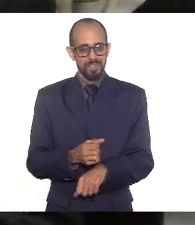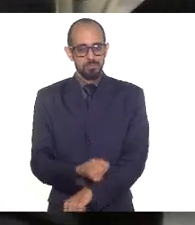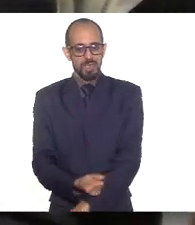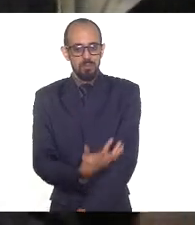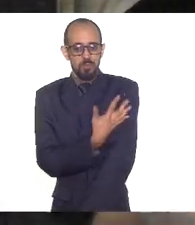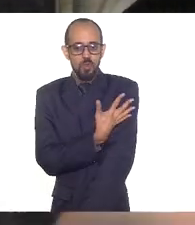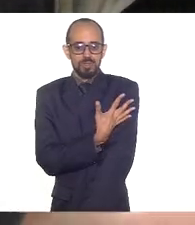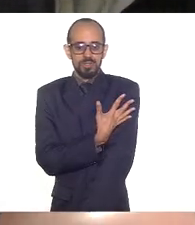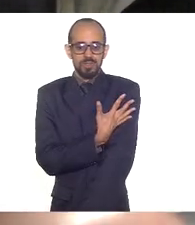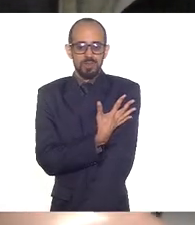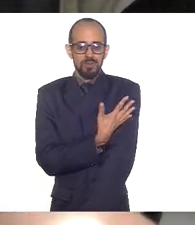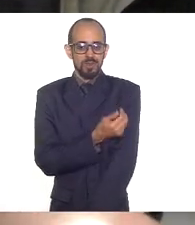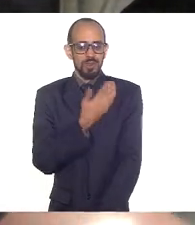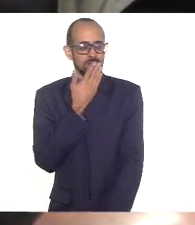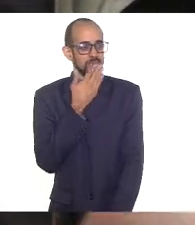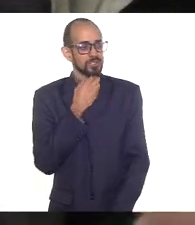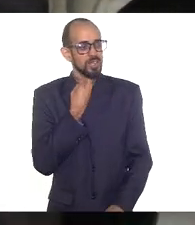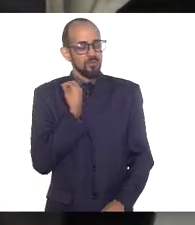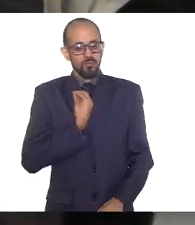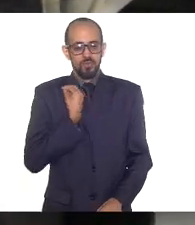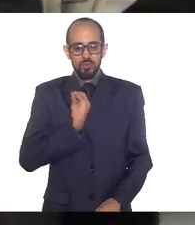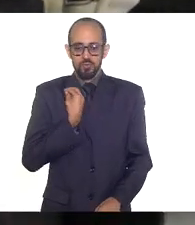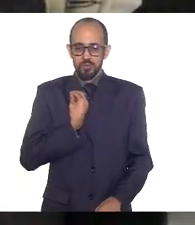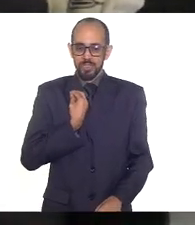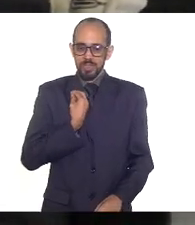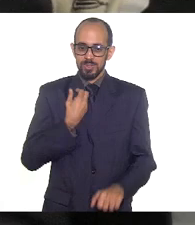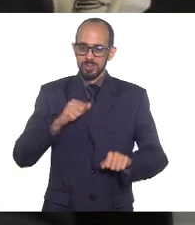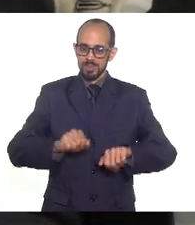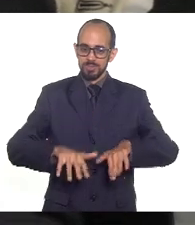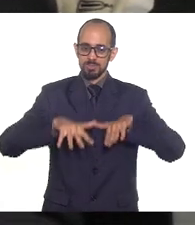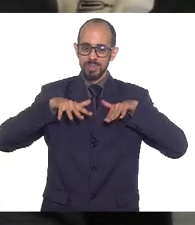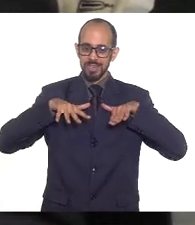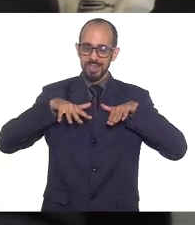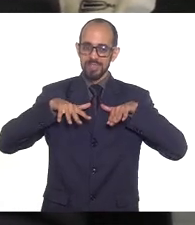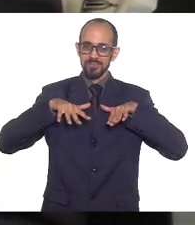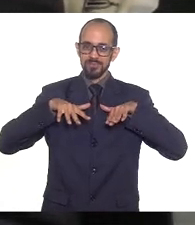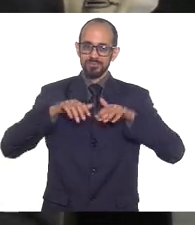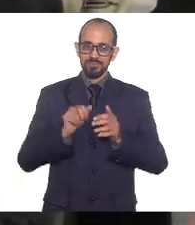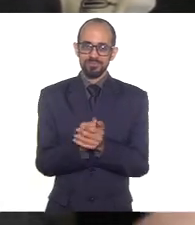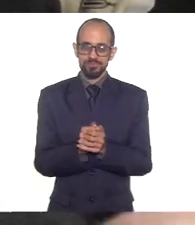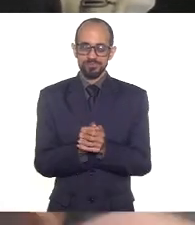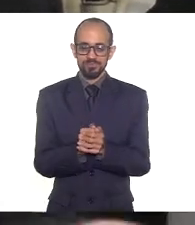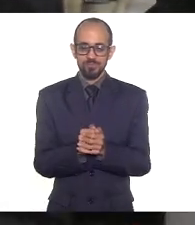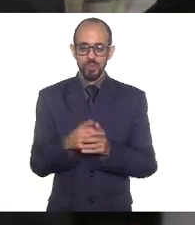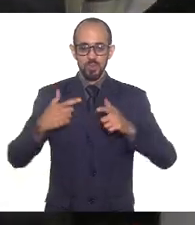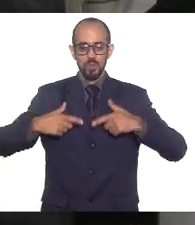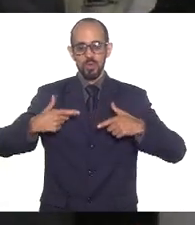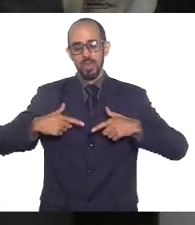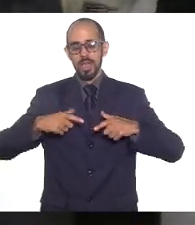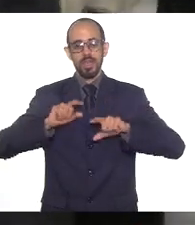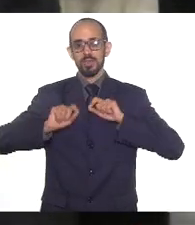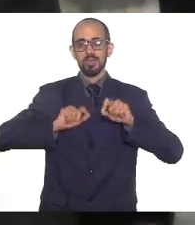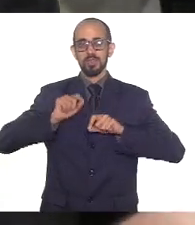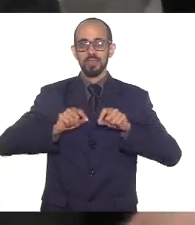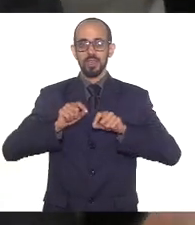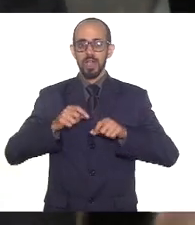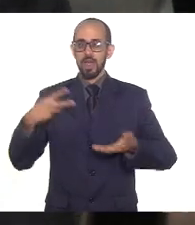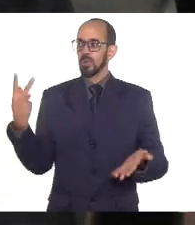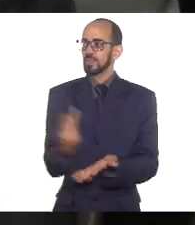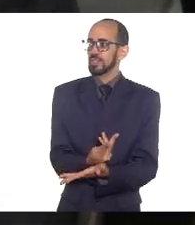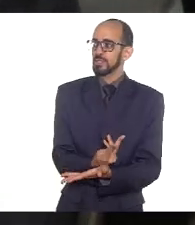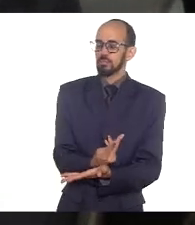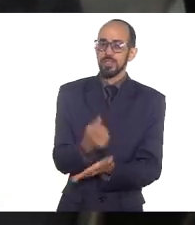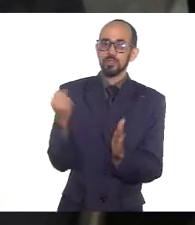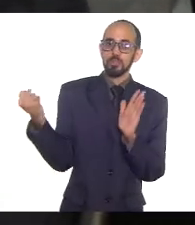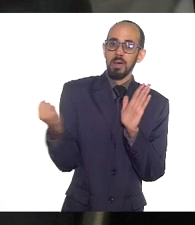emoção e p vivido este plenário e pode ir acontecimentos